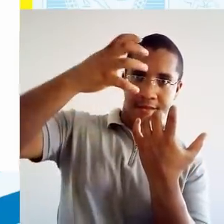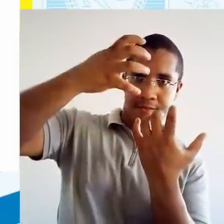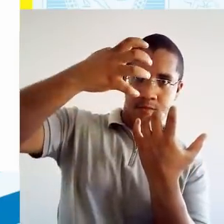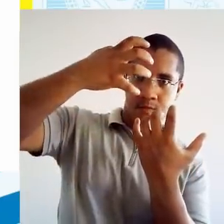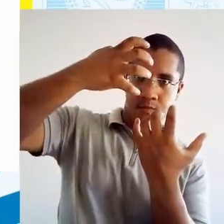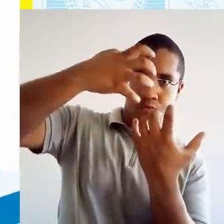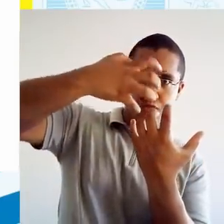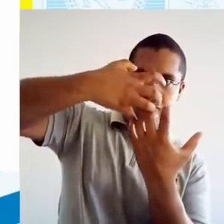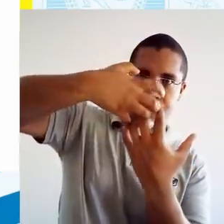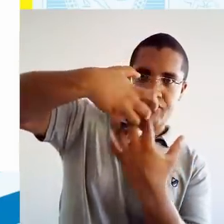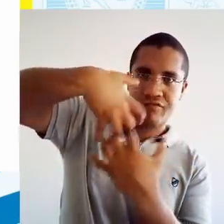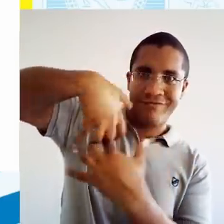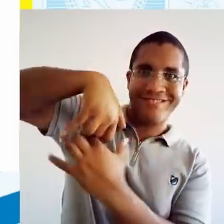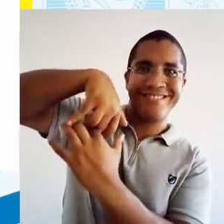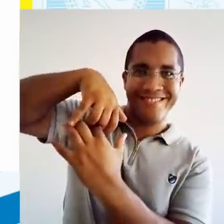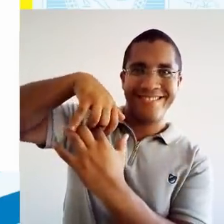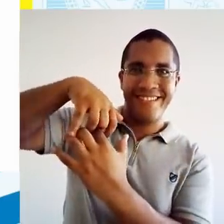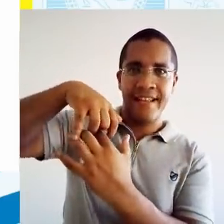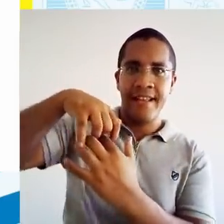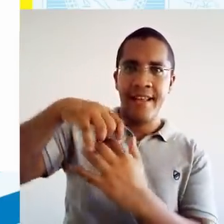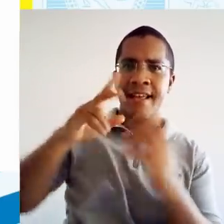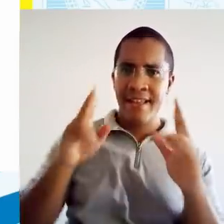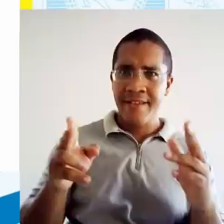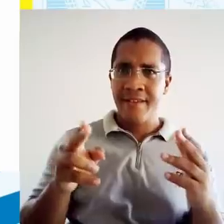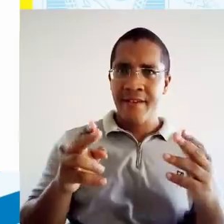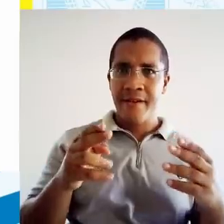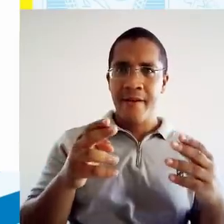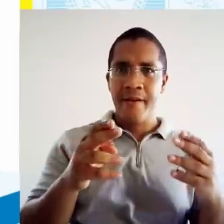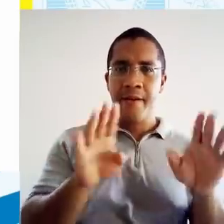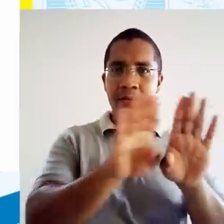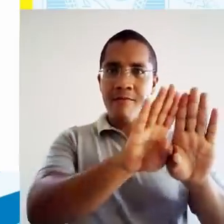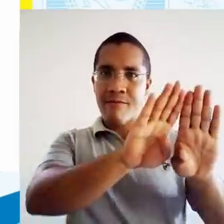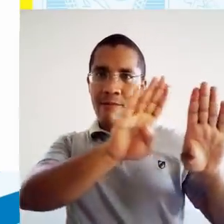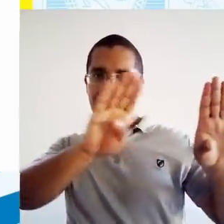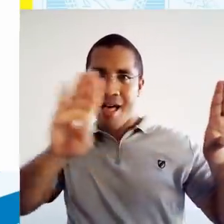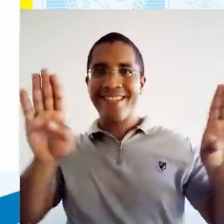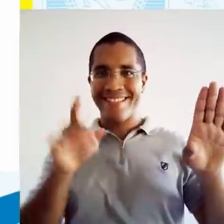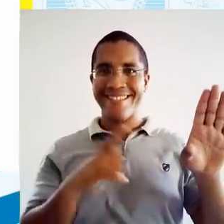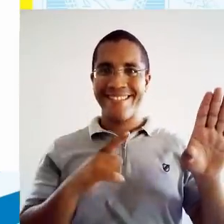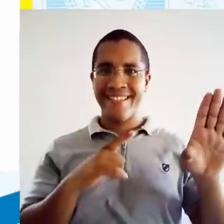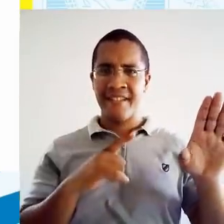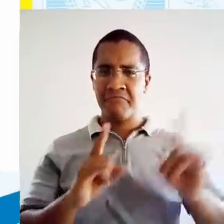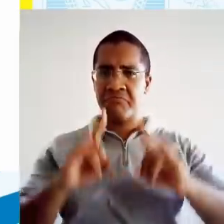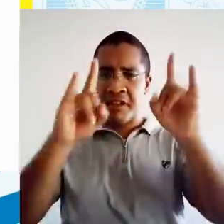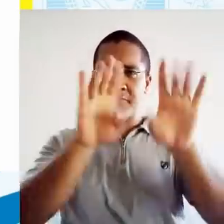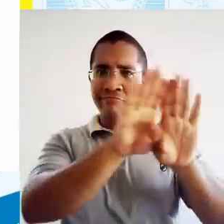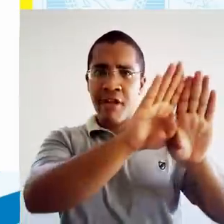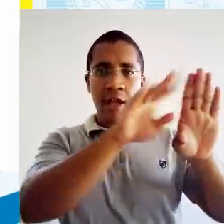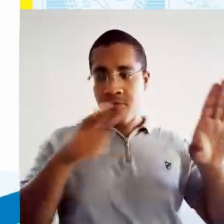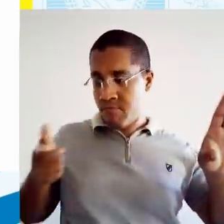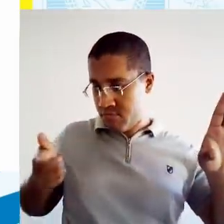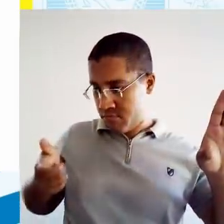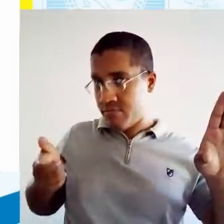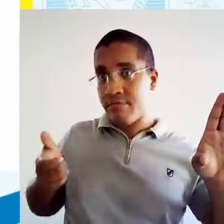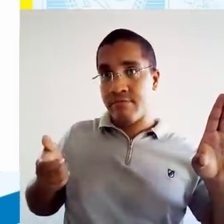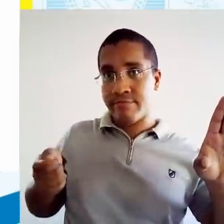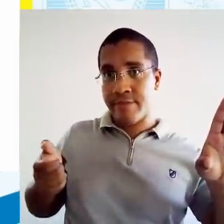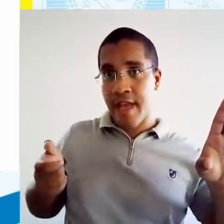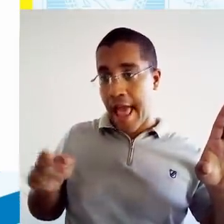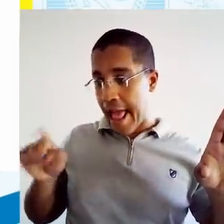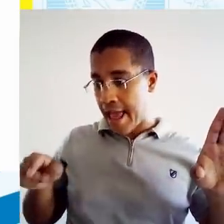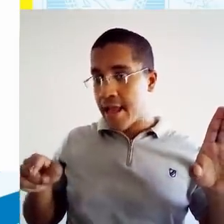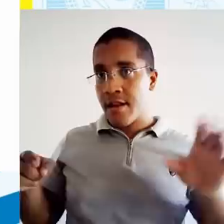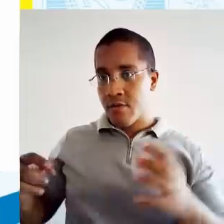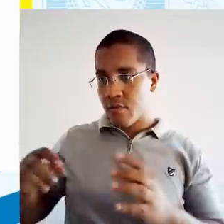em um movimento retilíneo. Lembra daquele portão do edifício que quando é acionado pelo